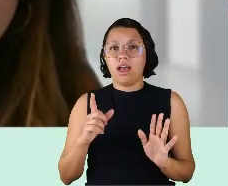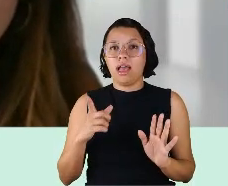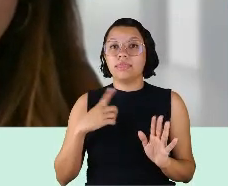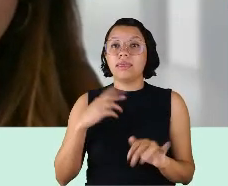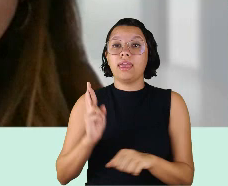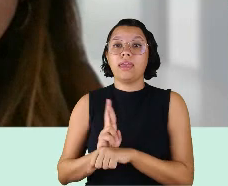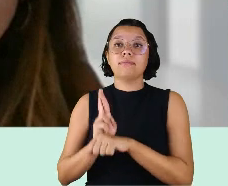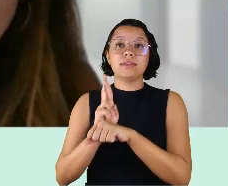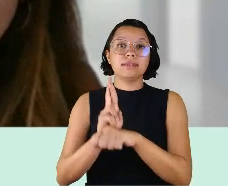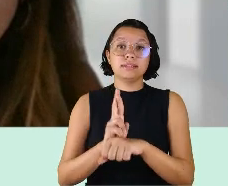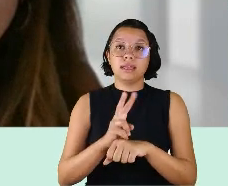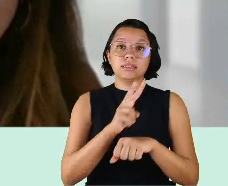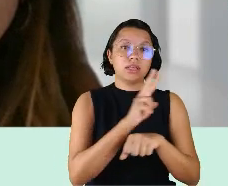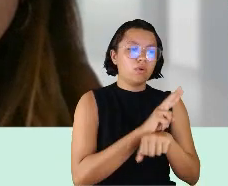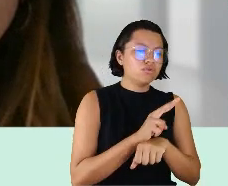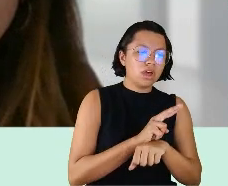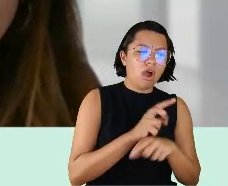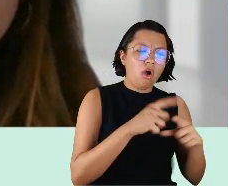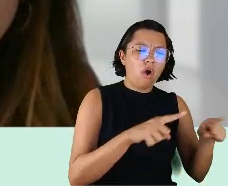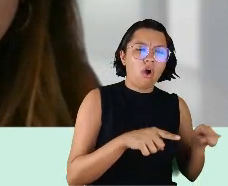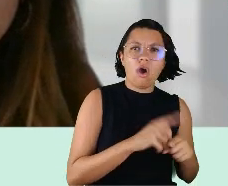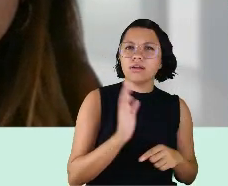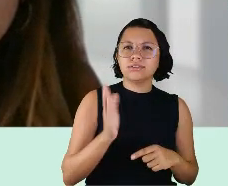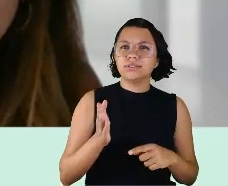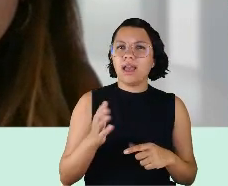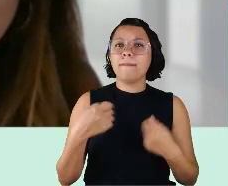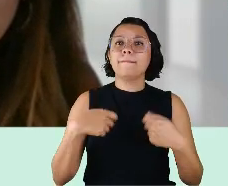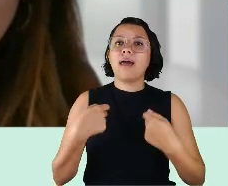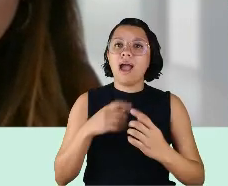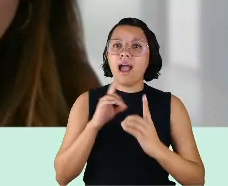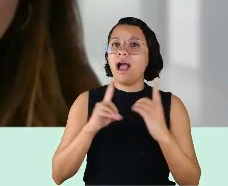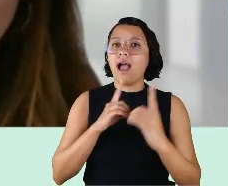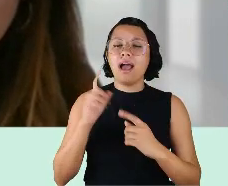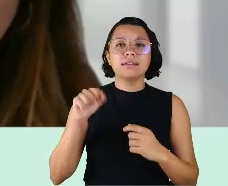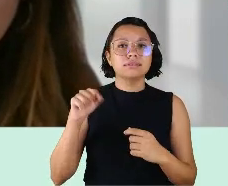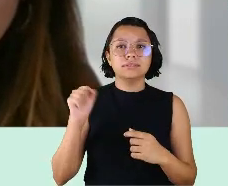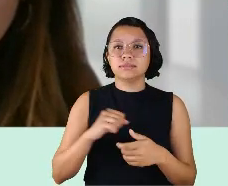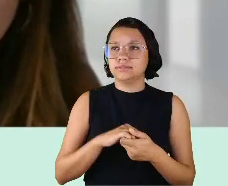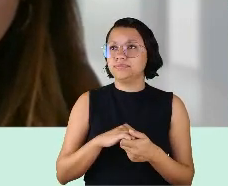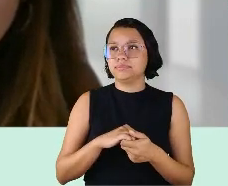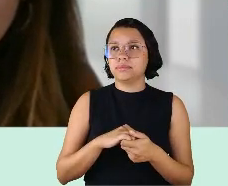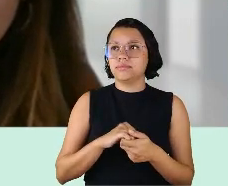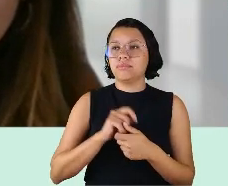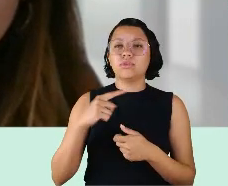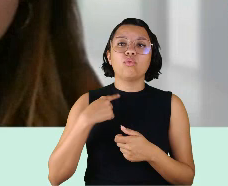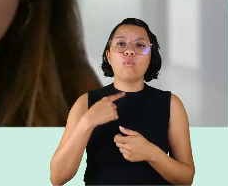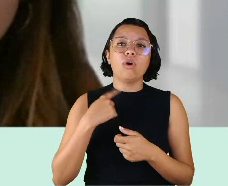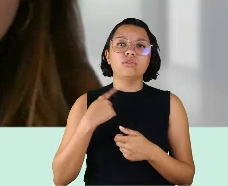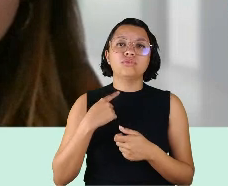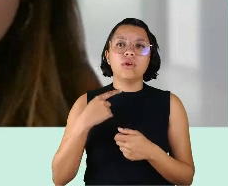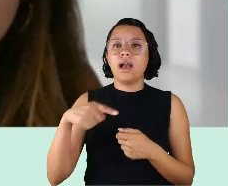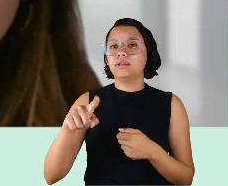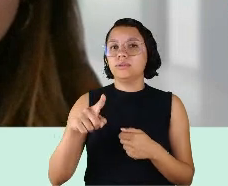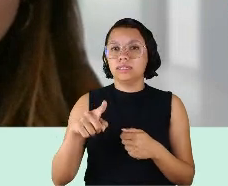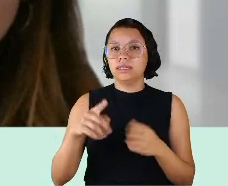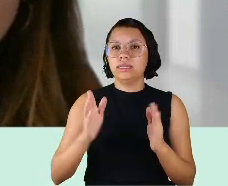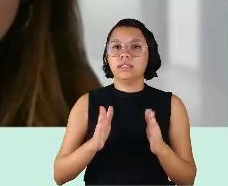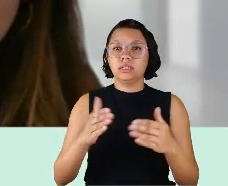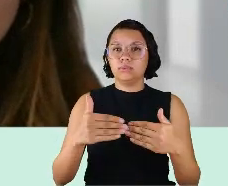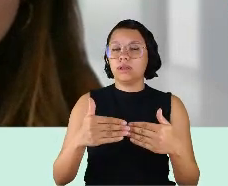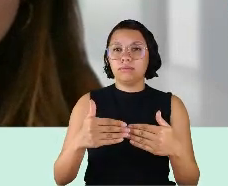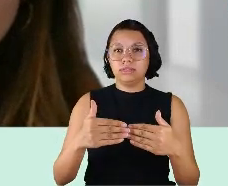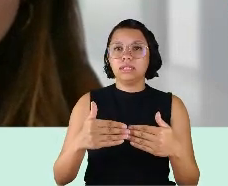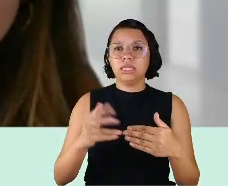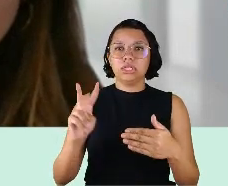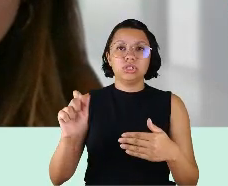até representação na corregedoria já. Tem que atender. É o advogado que ia lá no